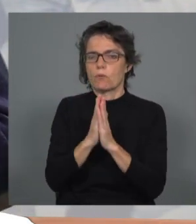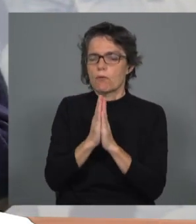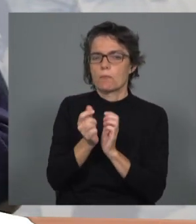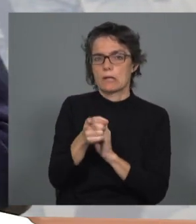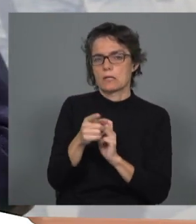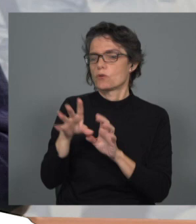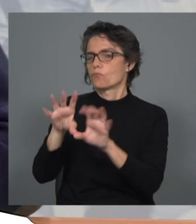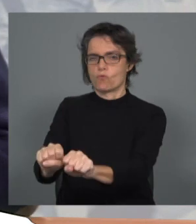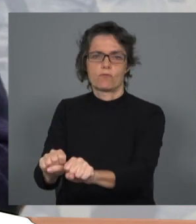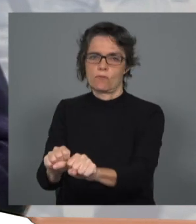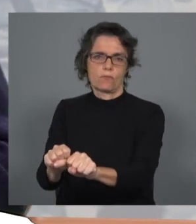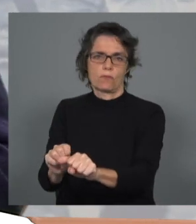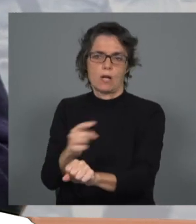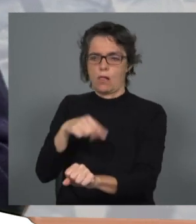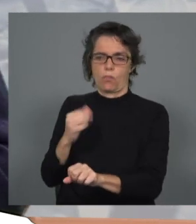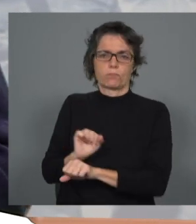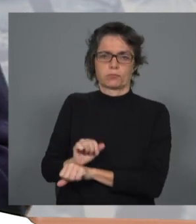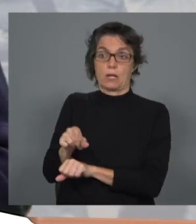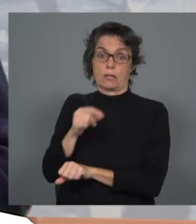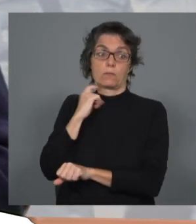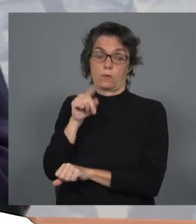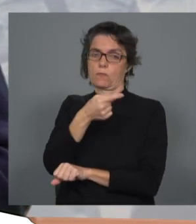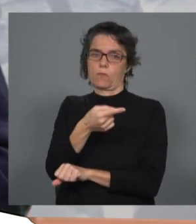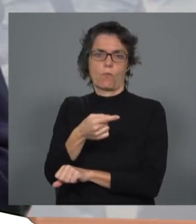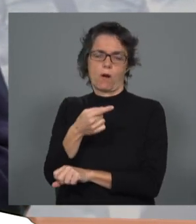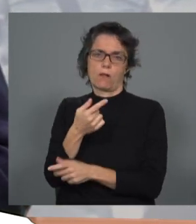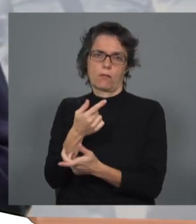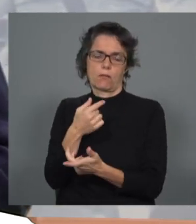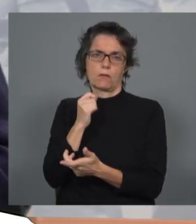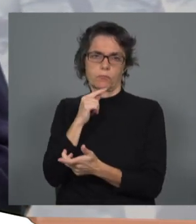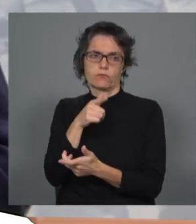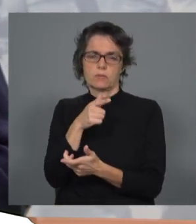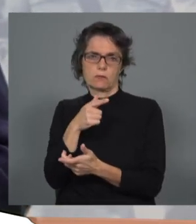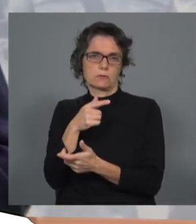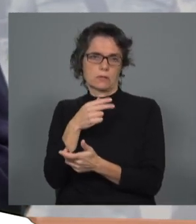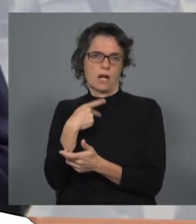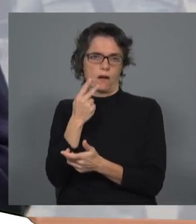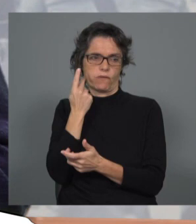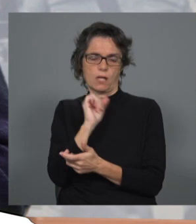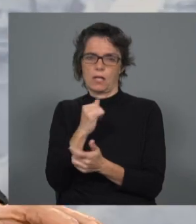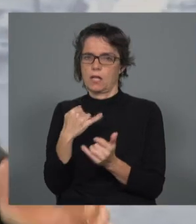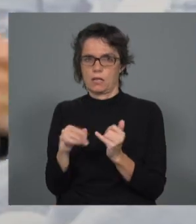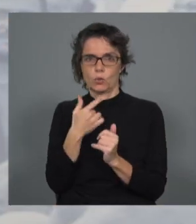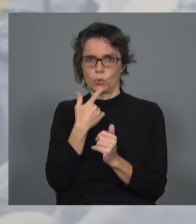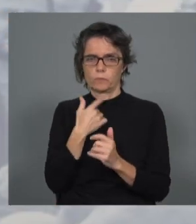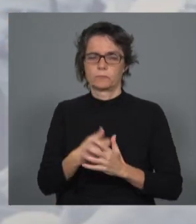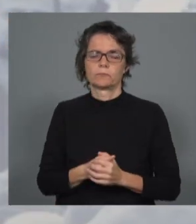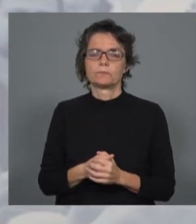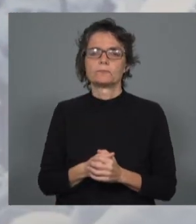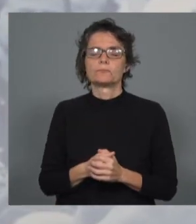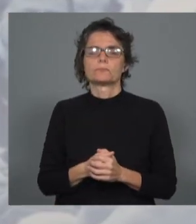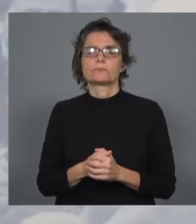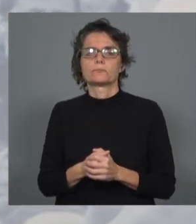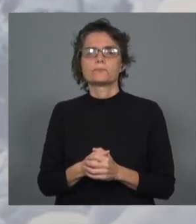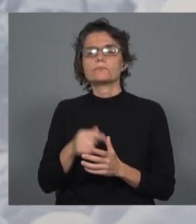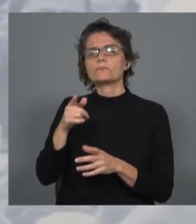presos, e o padre também sofreria represálias. E é essa presença, esse trabalho de trazer para